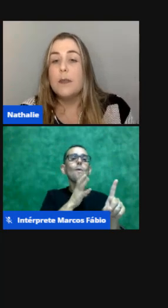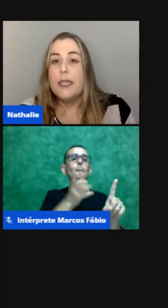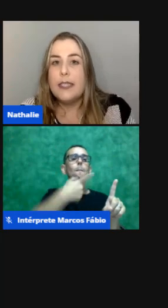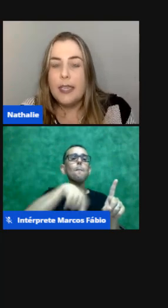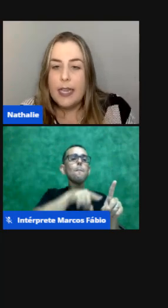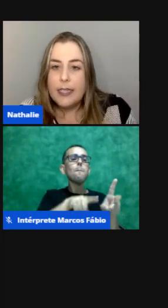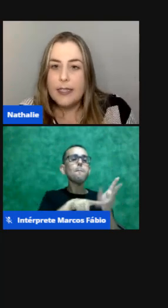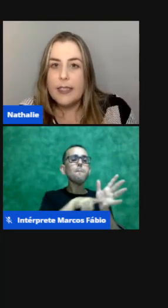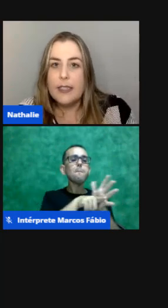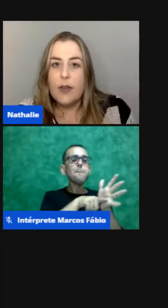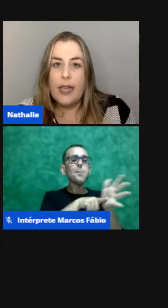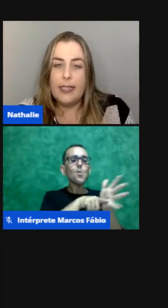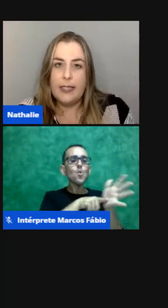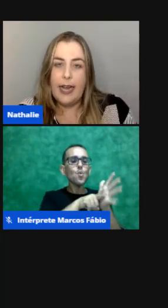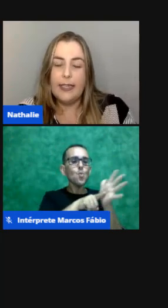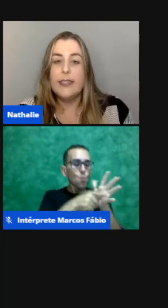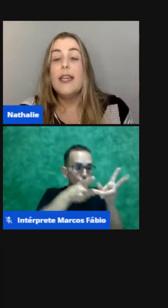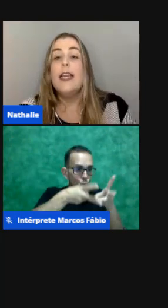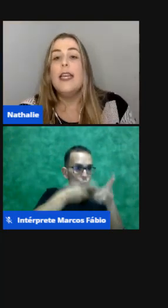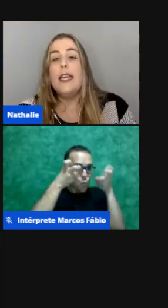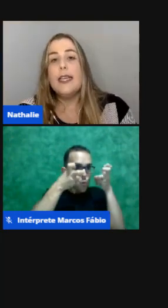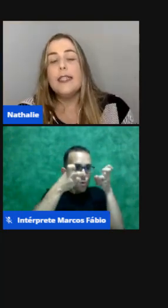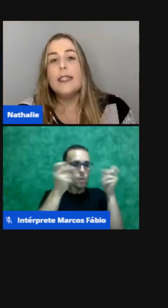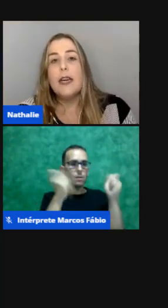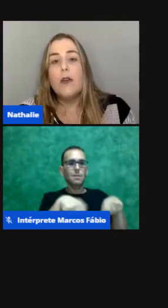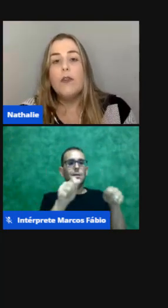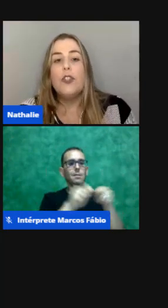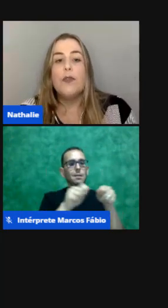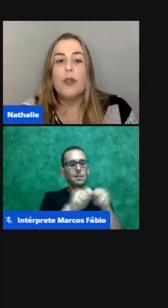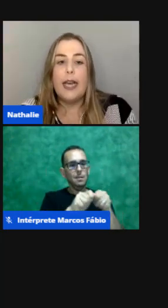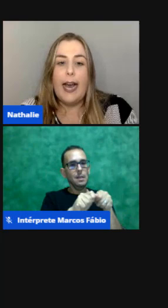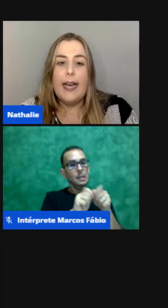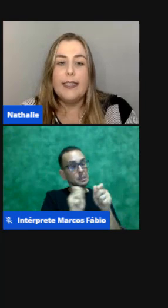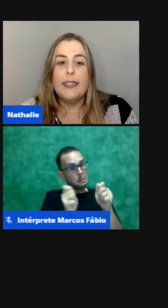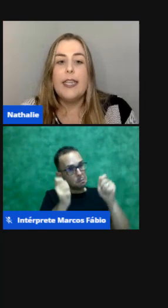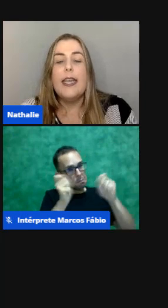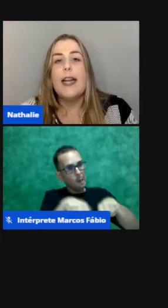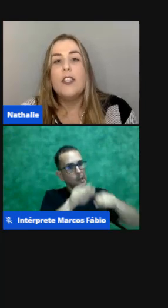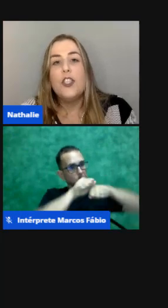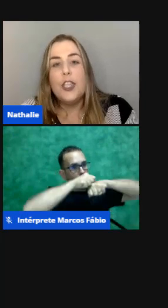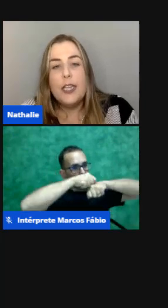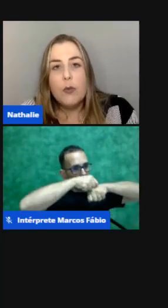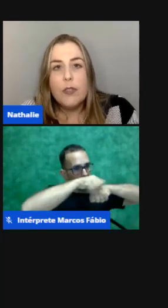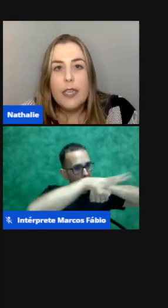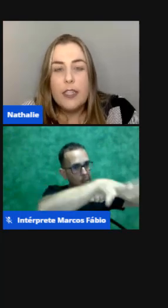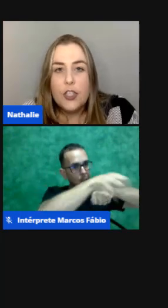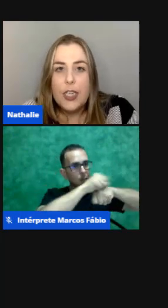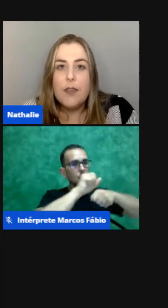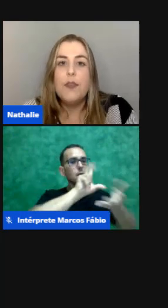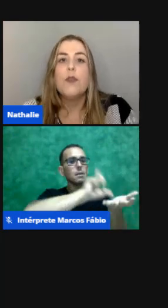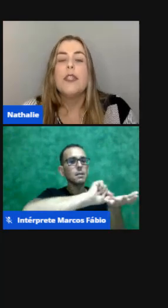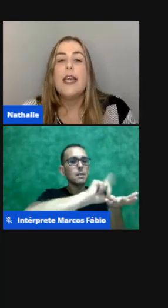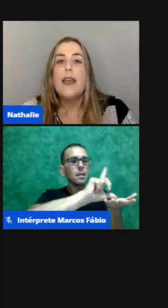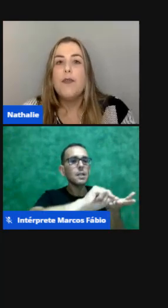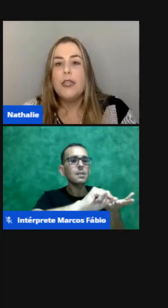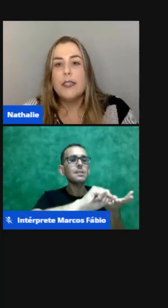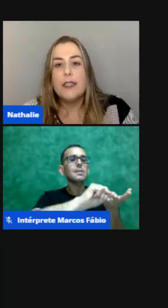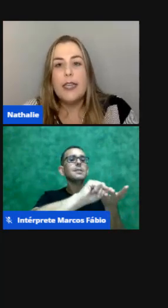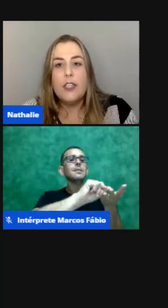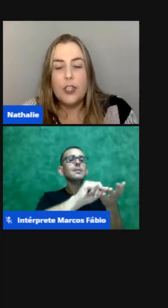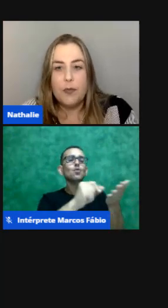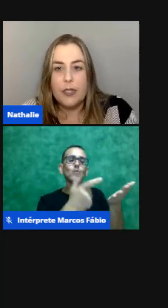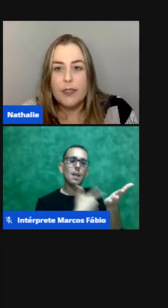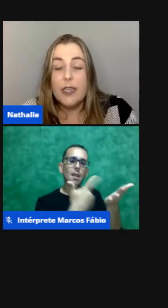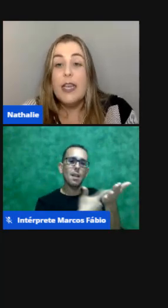são as pesquisas que são realizadas e que são divulgadas em artigos científicos, em